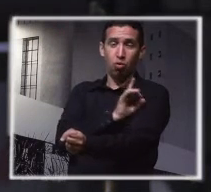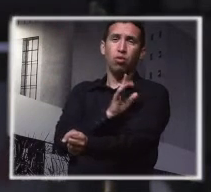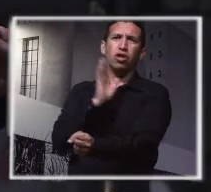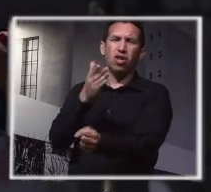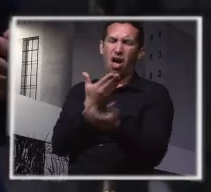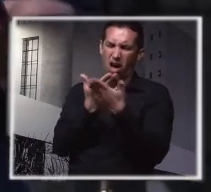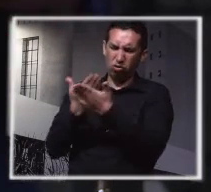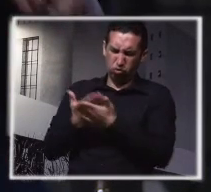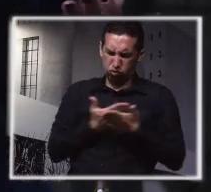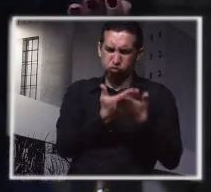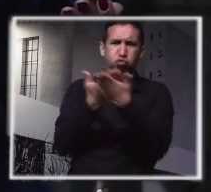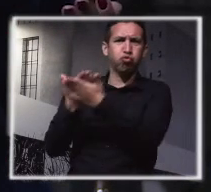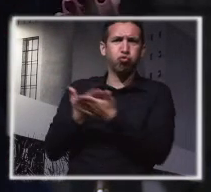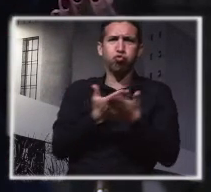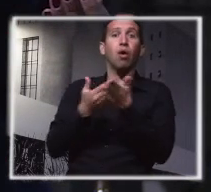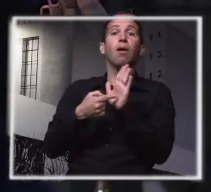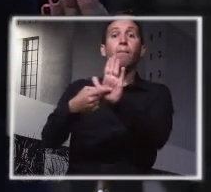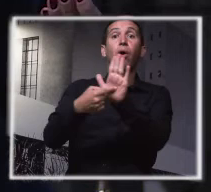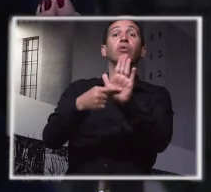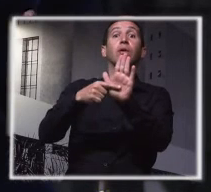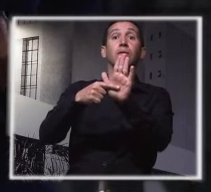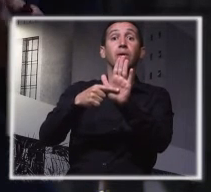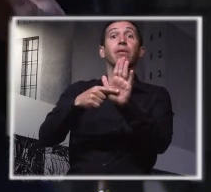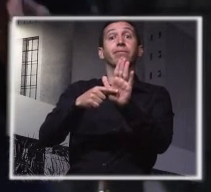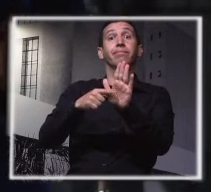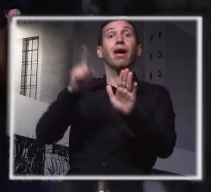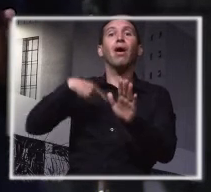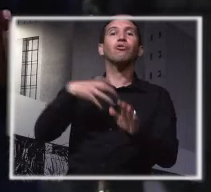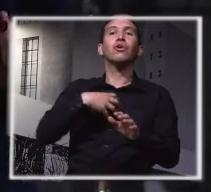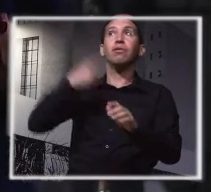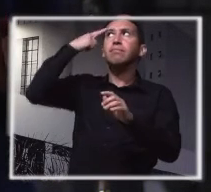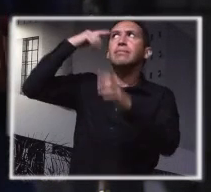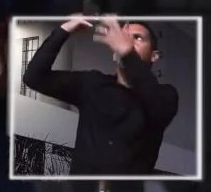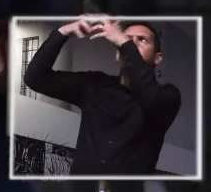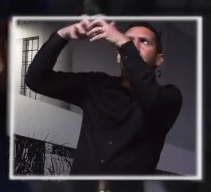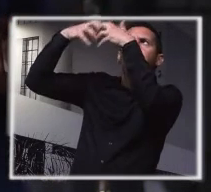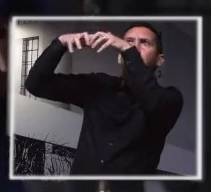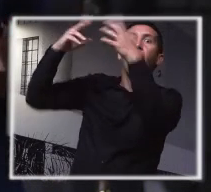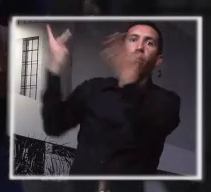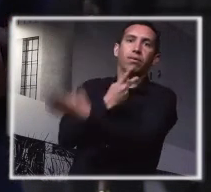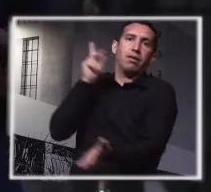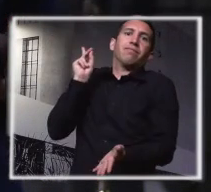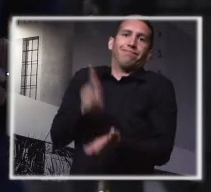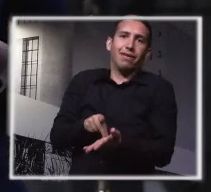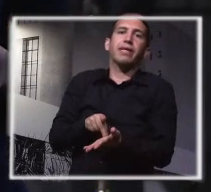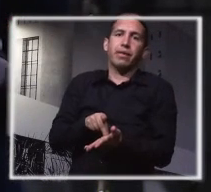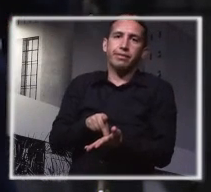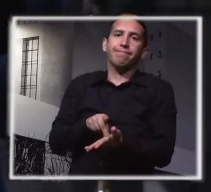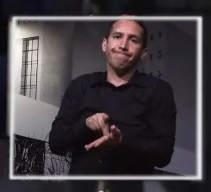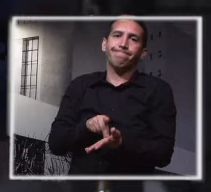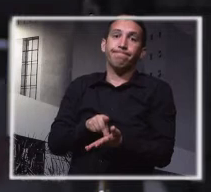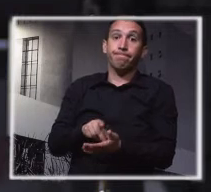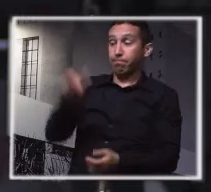muitos estudos já demonstrados, muitas vezes ele é racional e ele é real. Então,